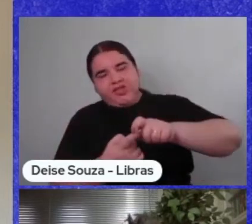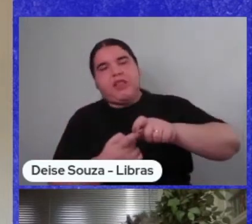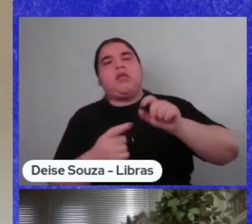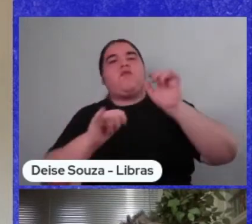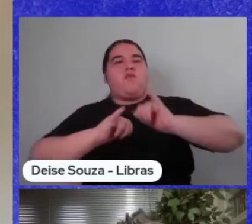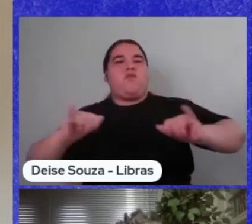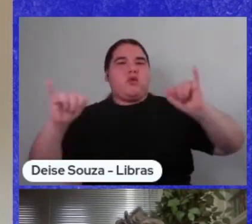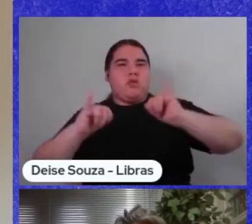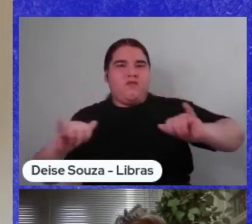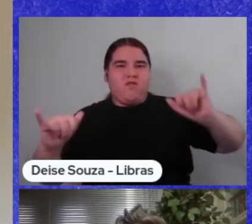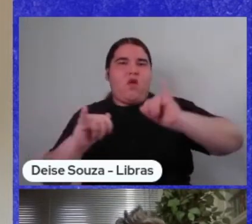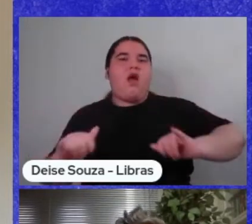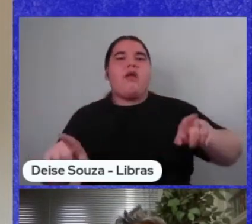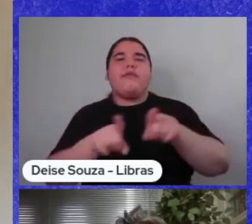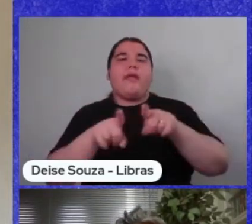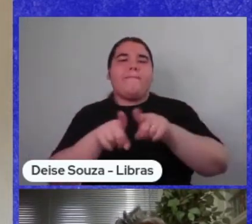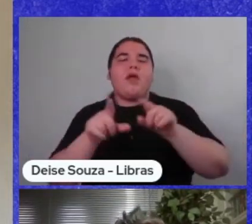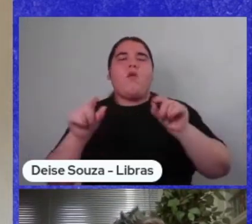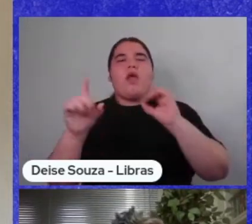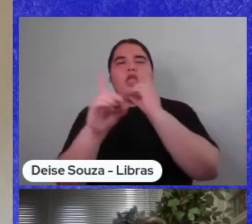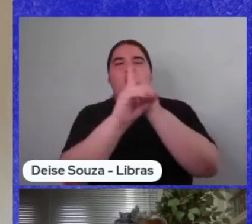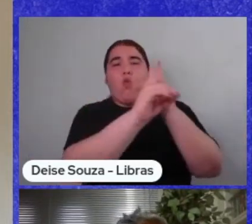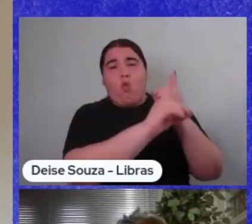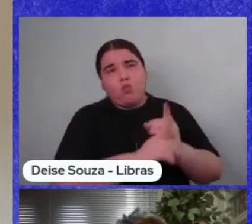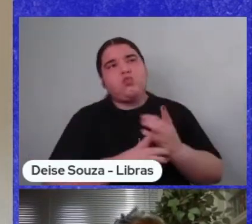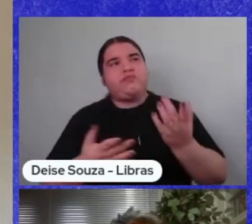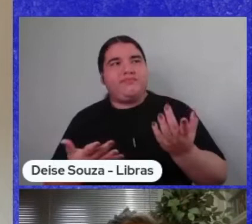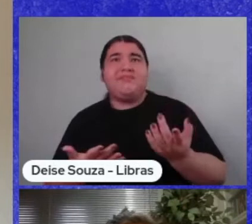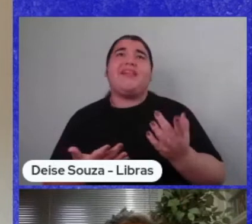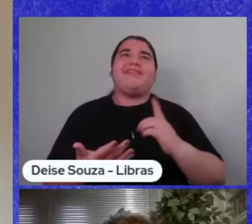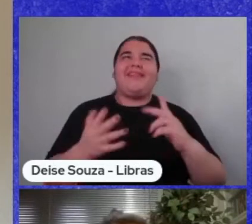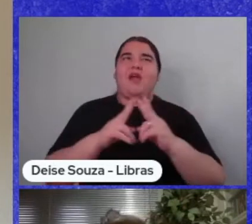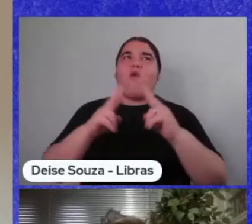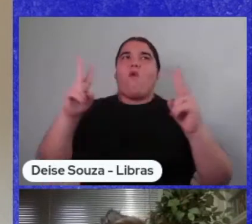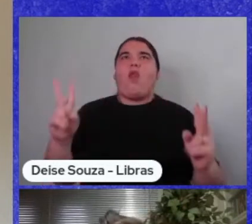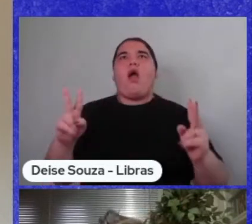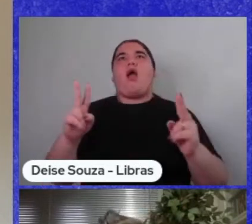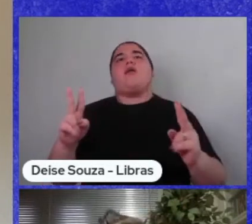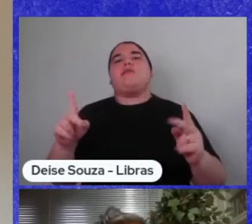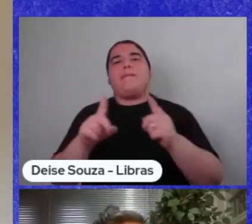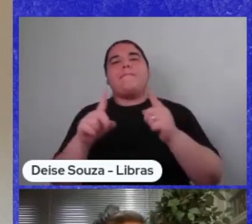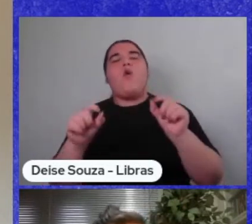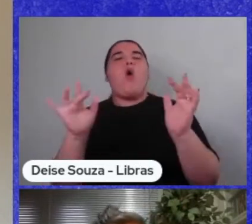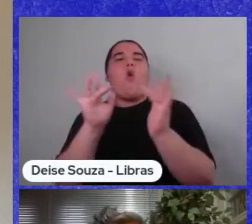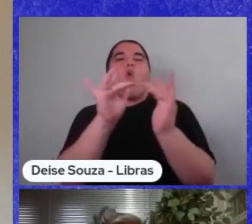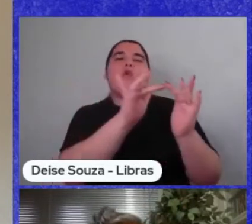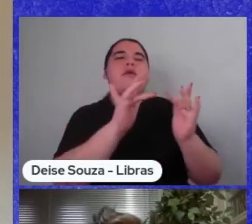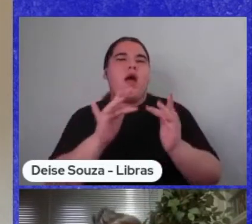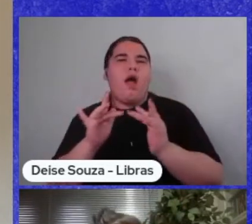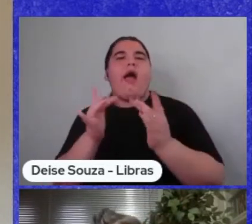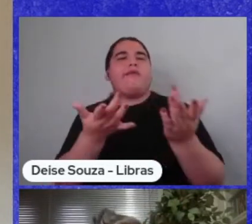também, para esse encontro. Mesmo que ainda seja online, a abrangência do virtual, que a gente tem comentado muito, eles chegam em